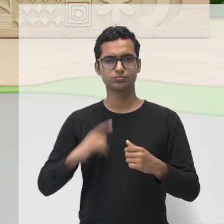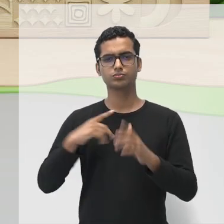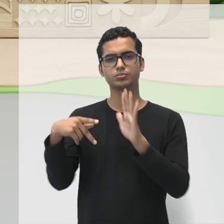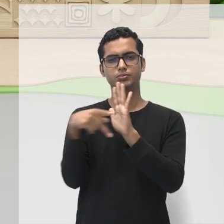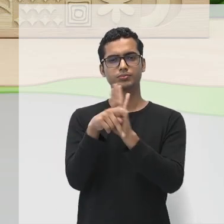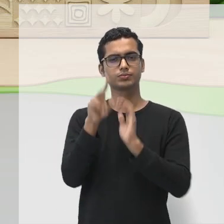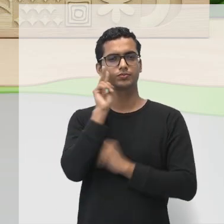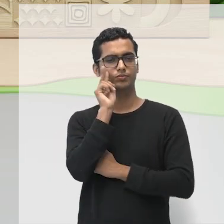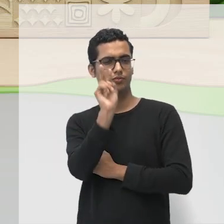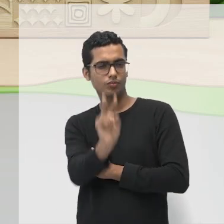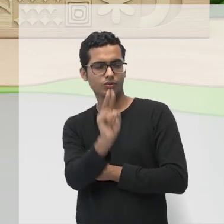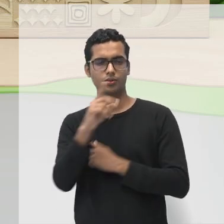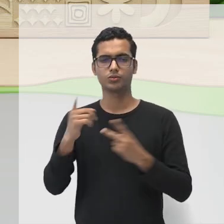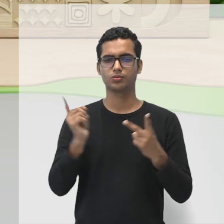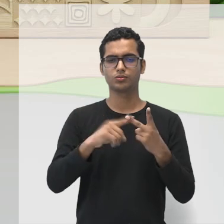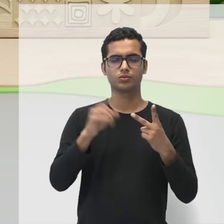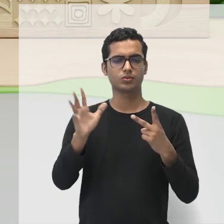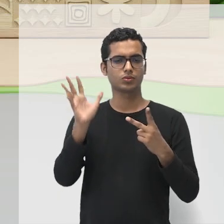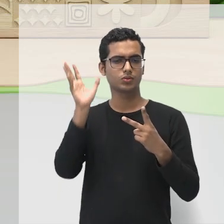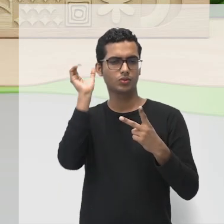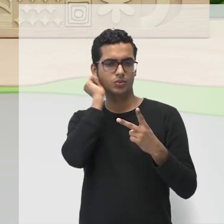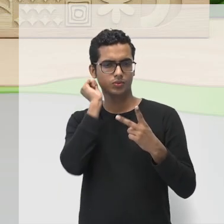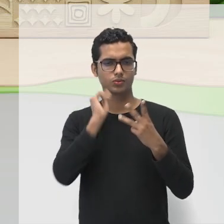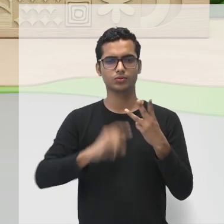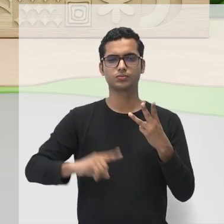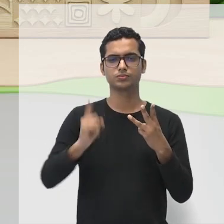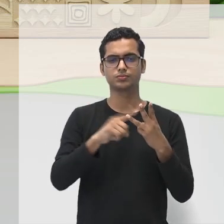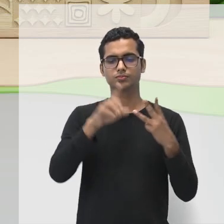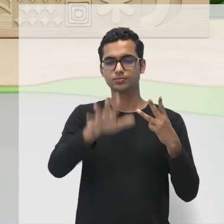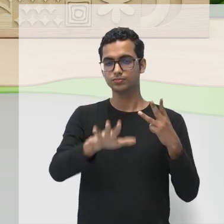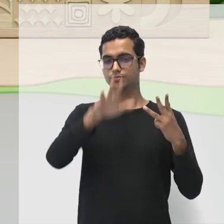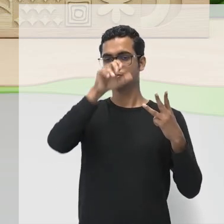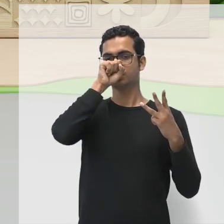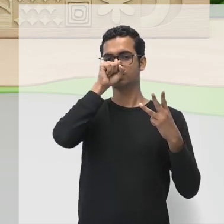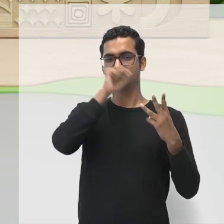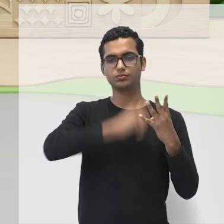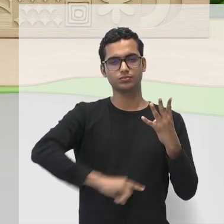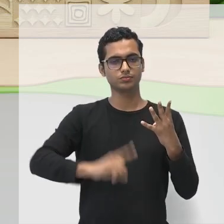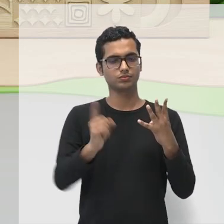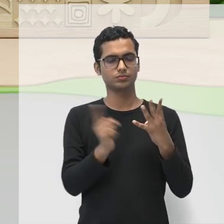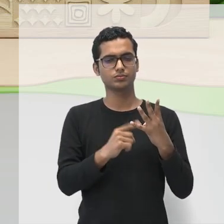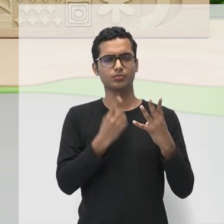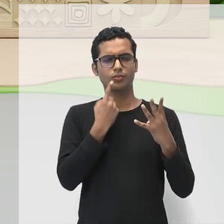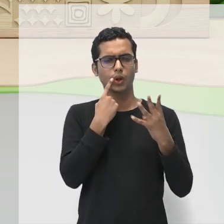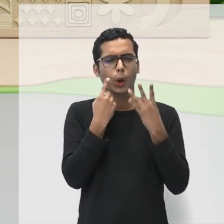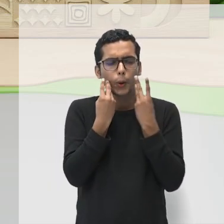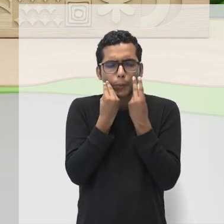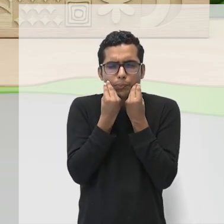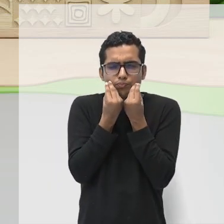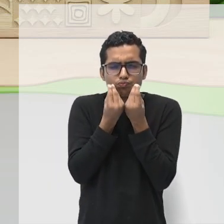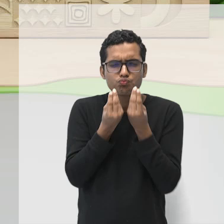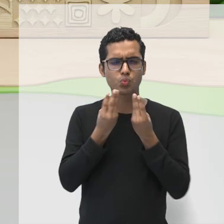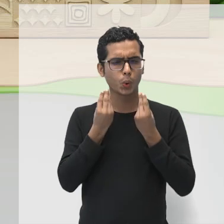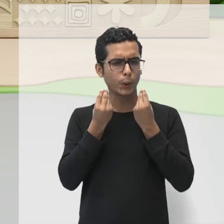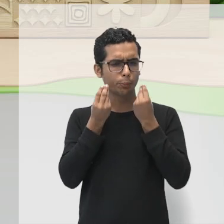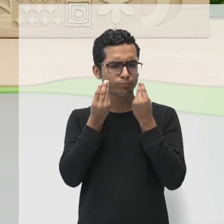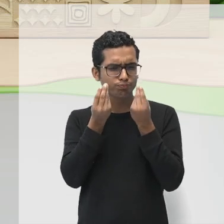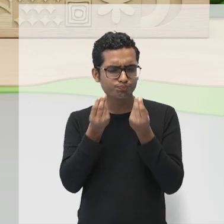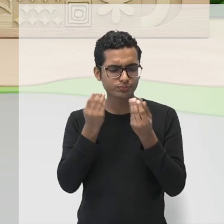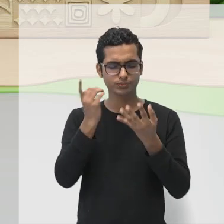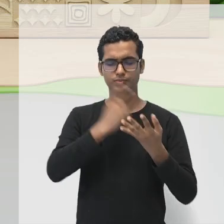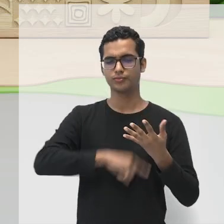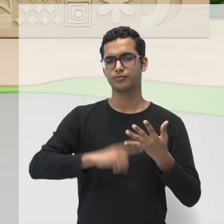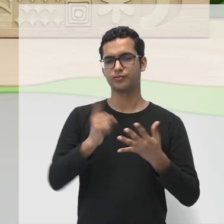visão, a nossa audição, o nosso olfato, o nosso paladar e